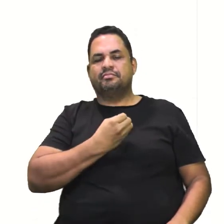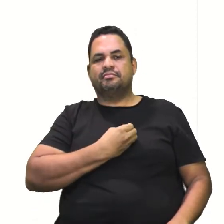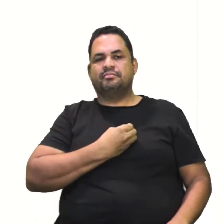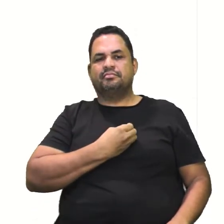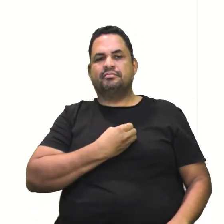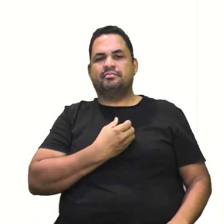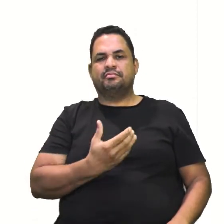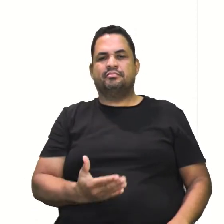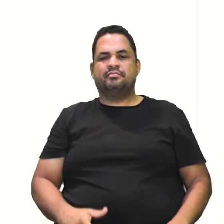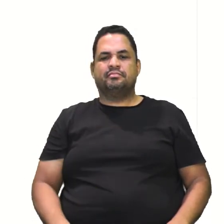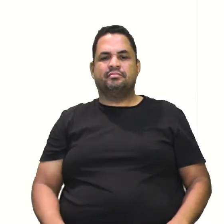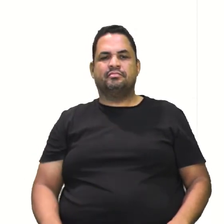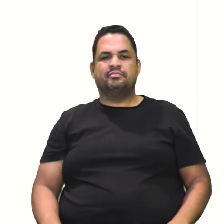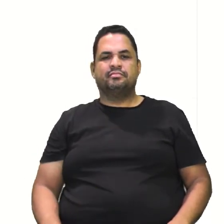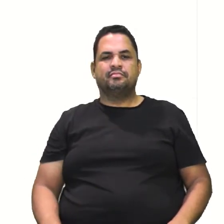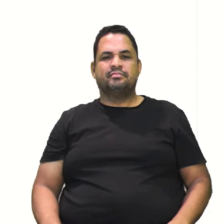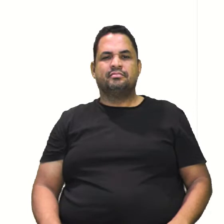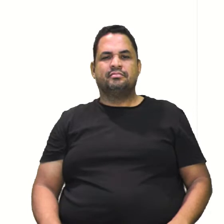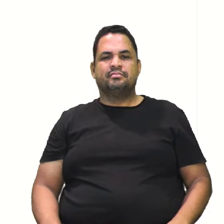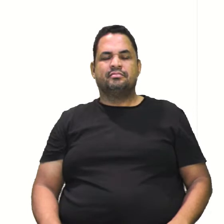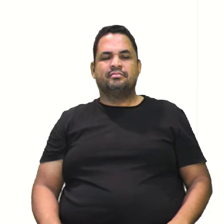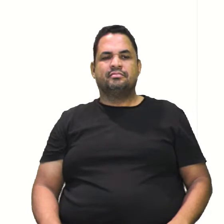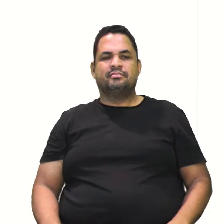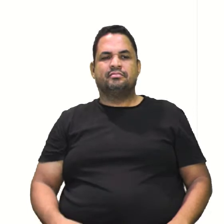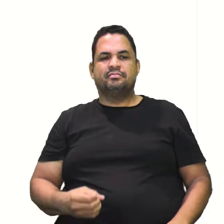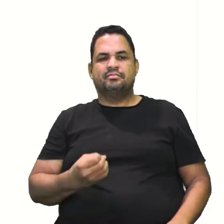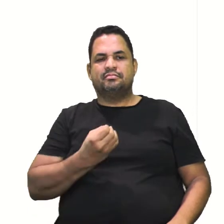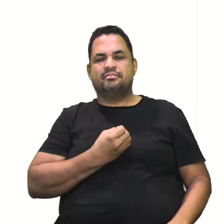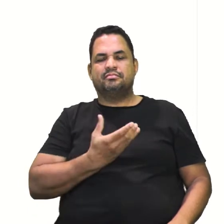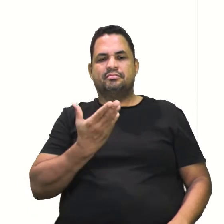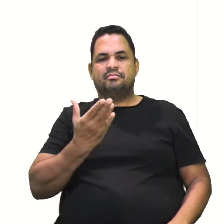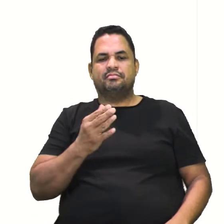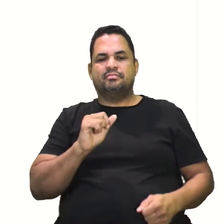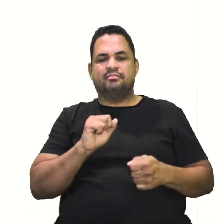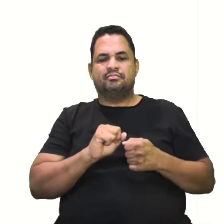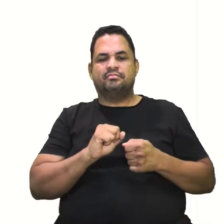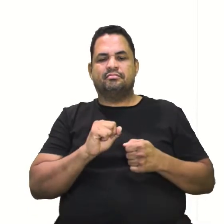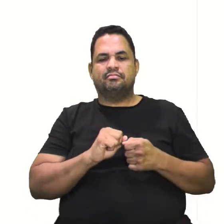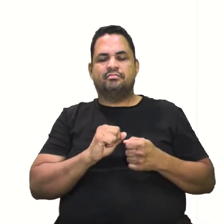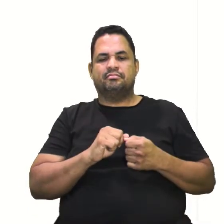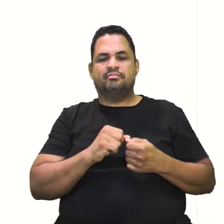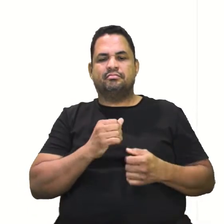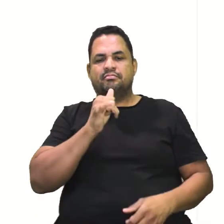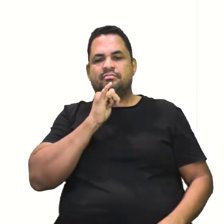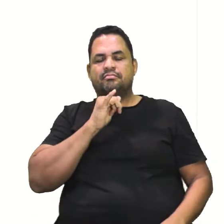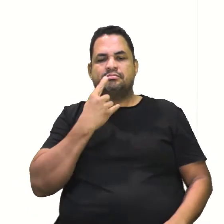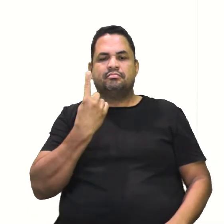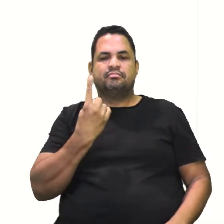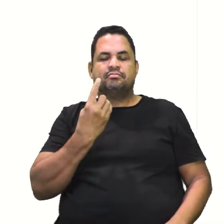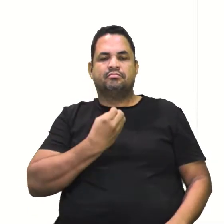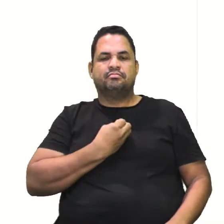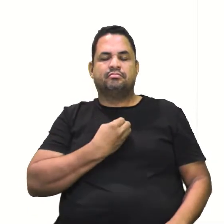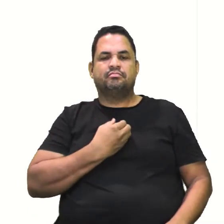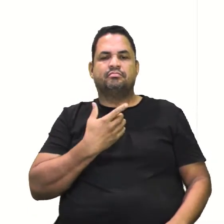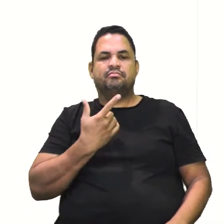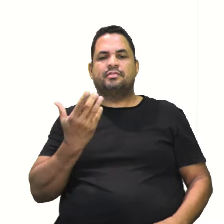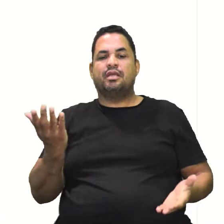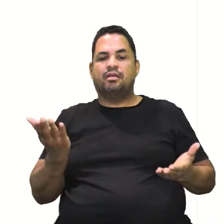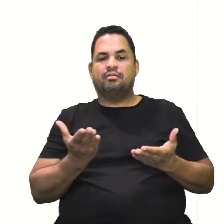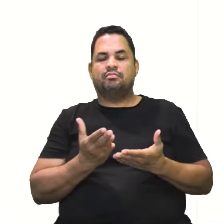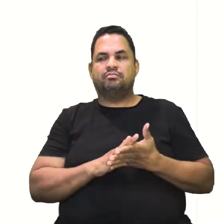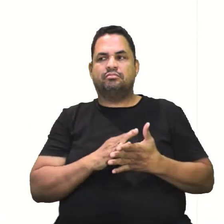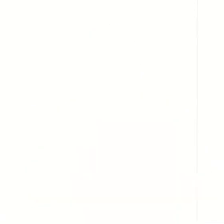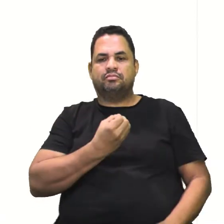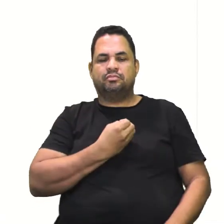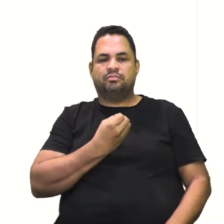1... vamos praticar ali. Exemplo de número 1 foi feito com sucesso. Vamos agora para o exemplo